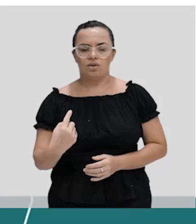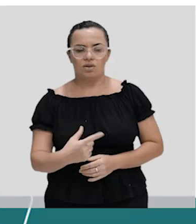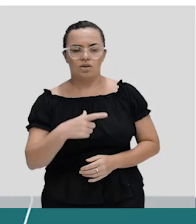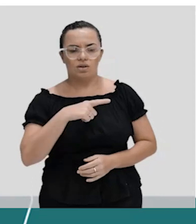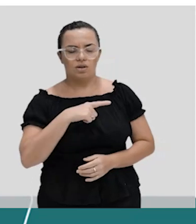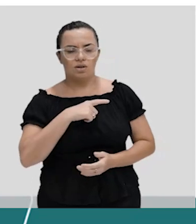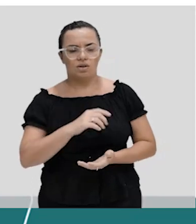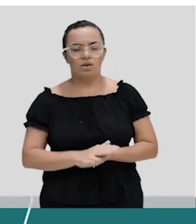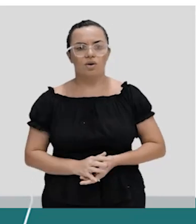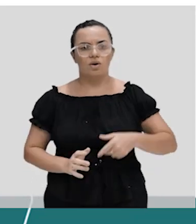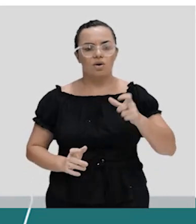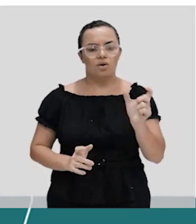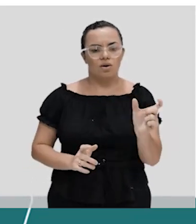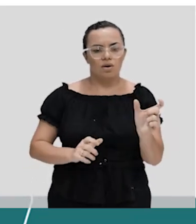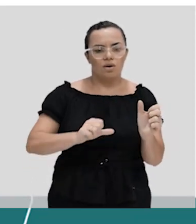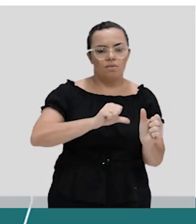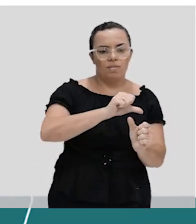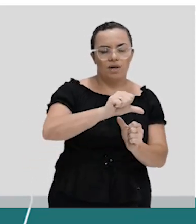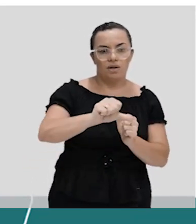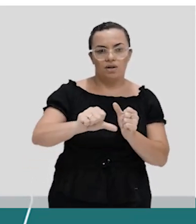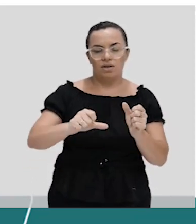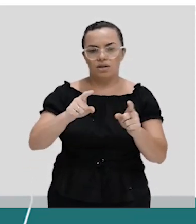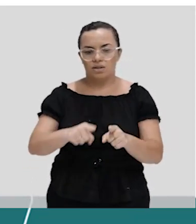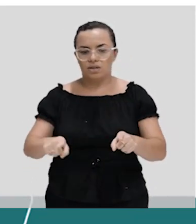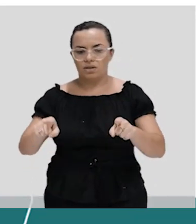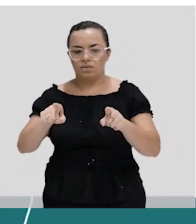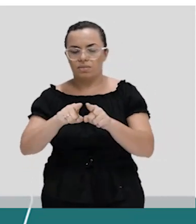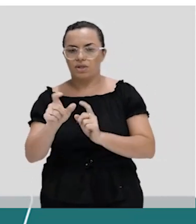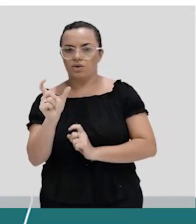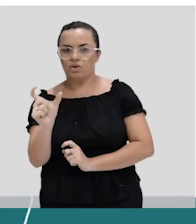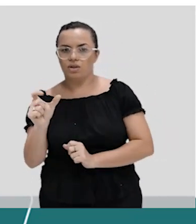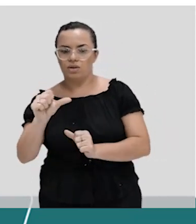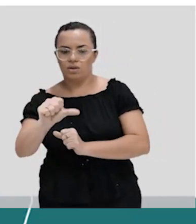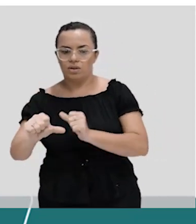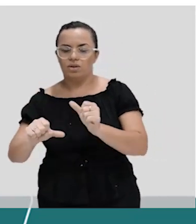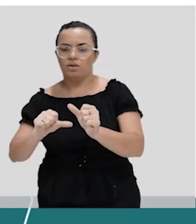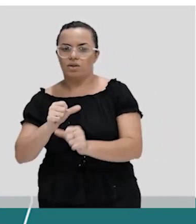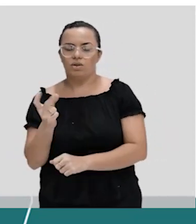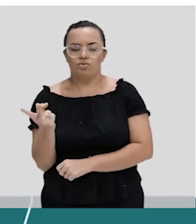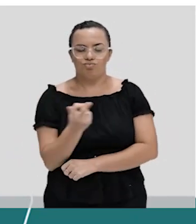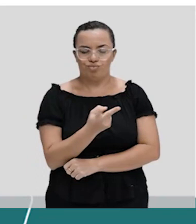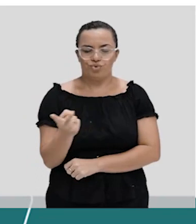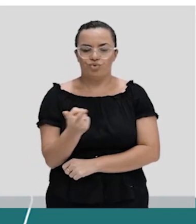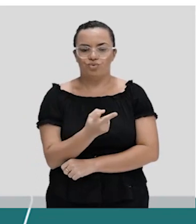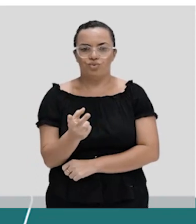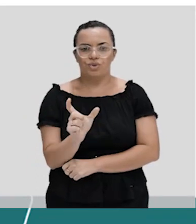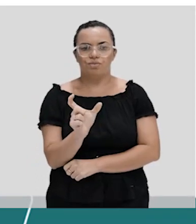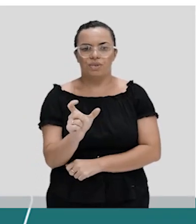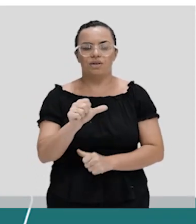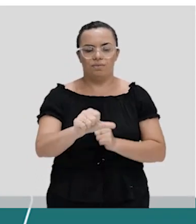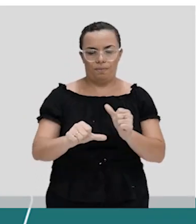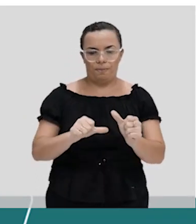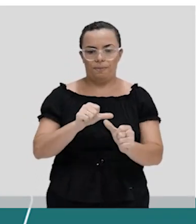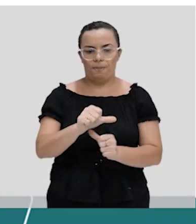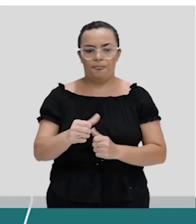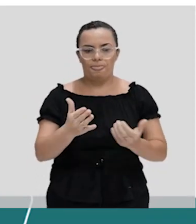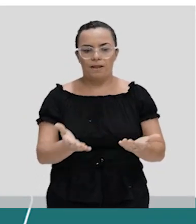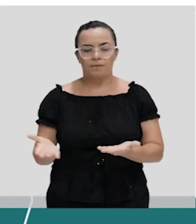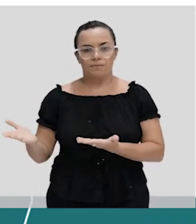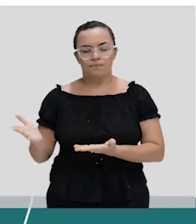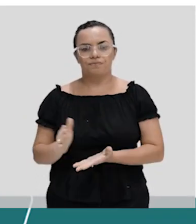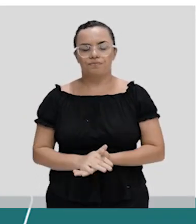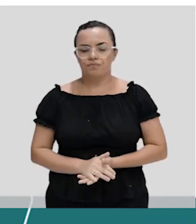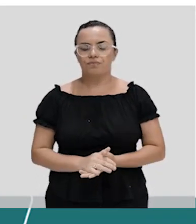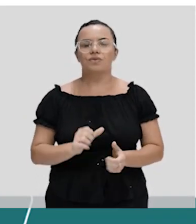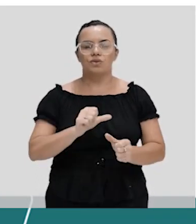palavra variável, com outra também que é variável. Então, duas palavras aí variáveis. Os dois elementos passam para